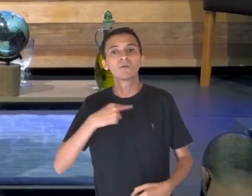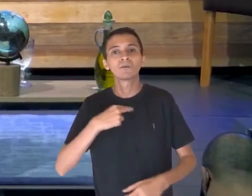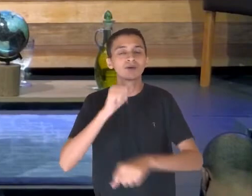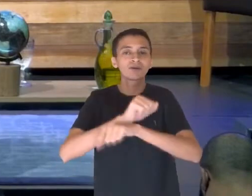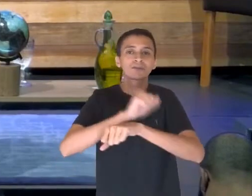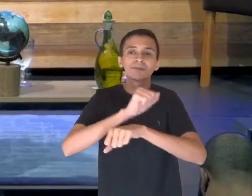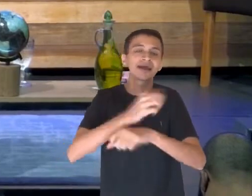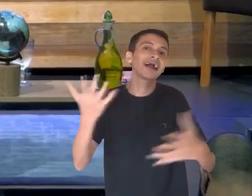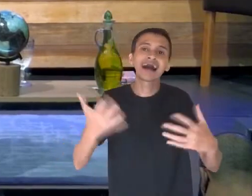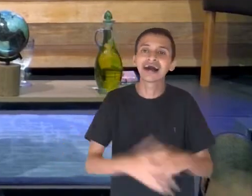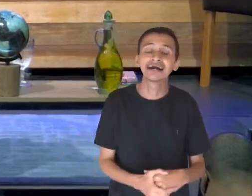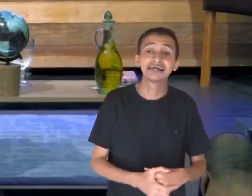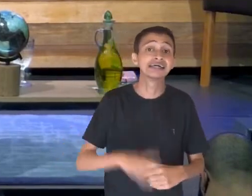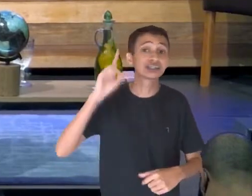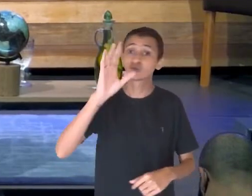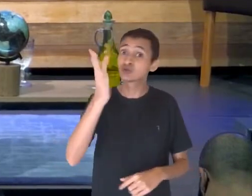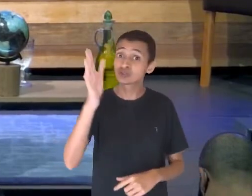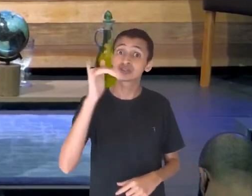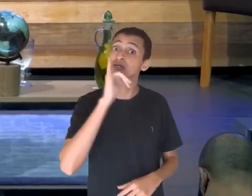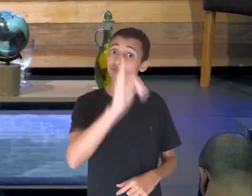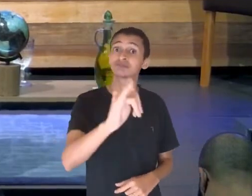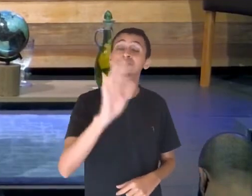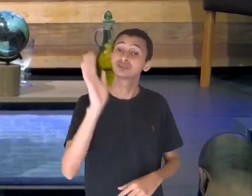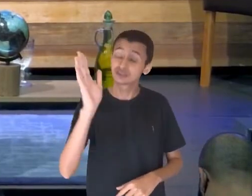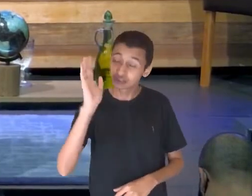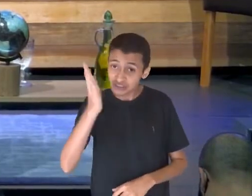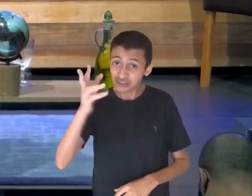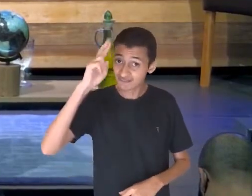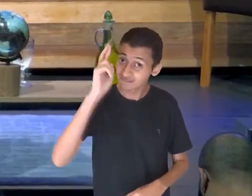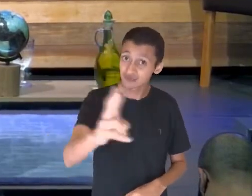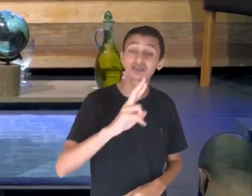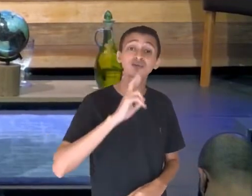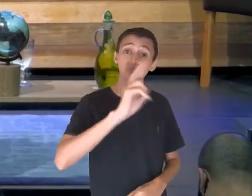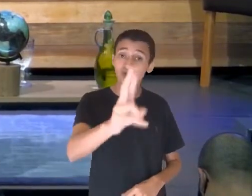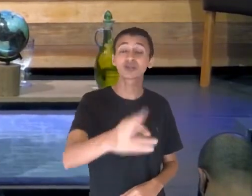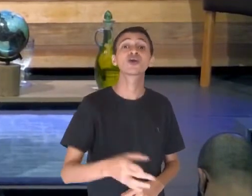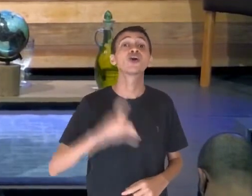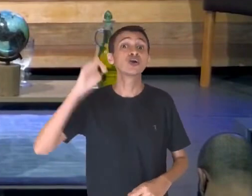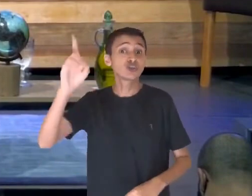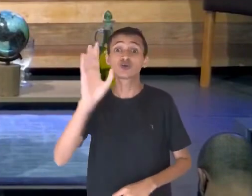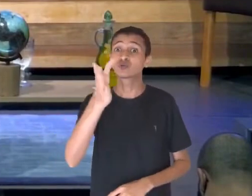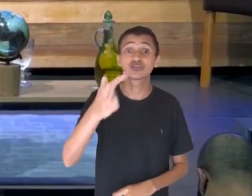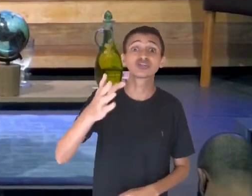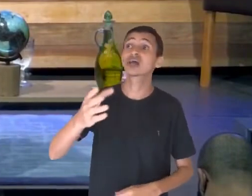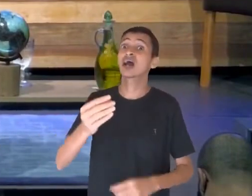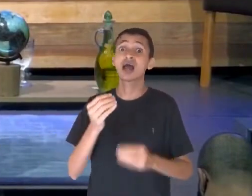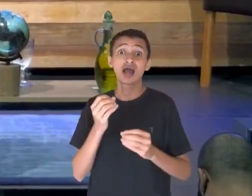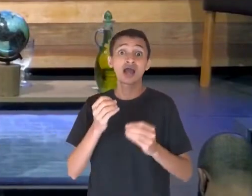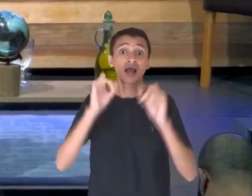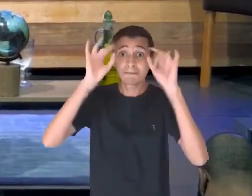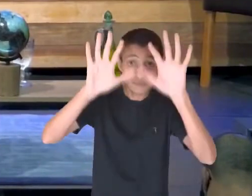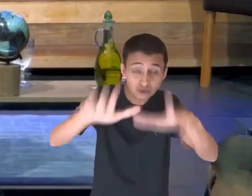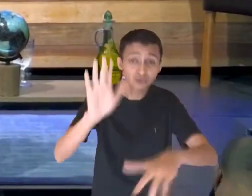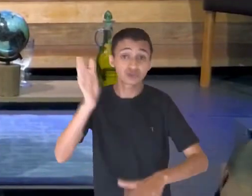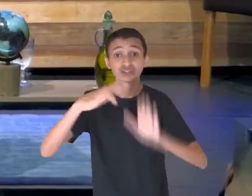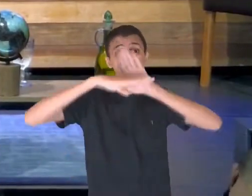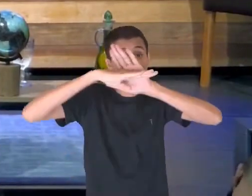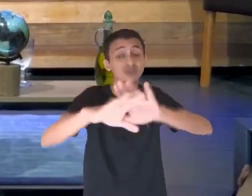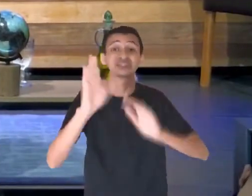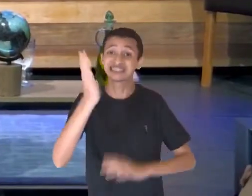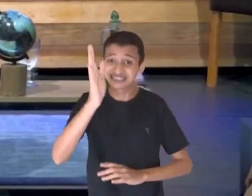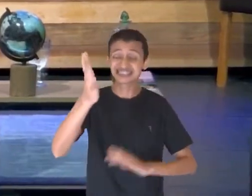mar esperando Deus responder. E Deus mandando todos os recursos e mandando todas as pessoas. Esses